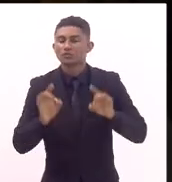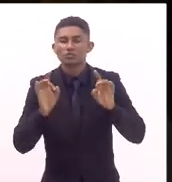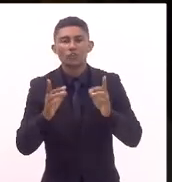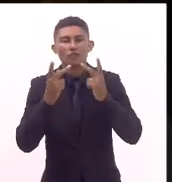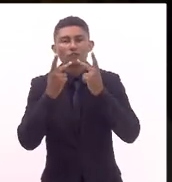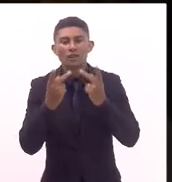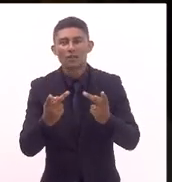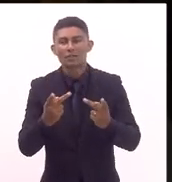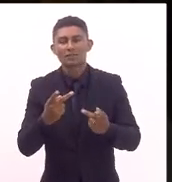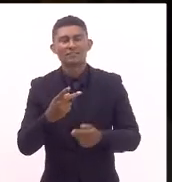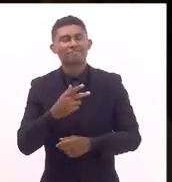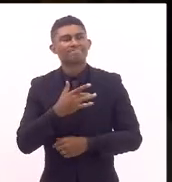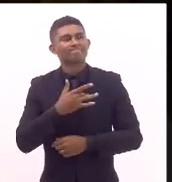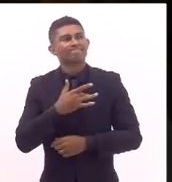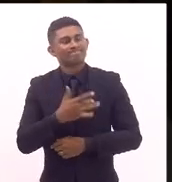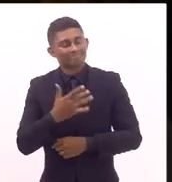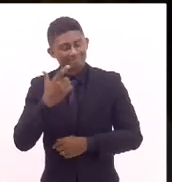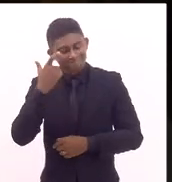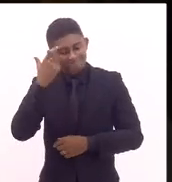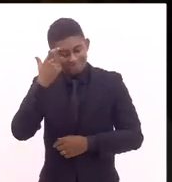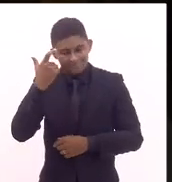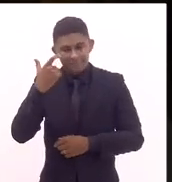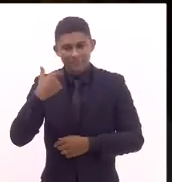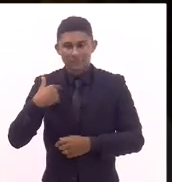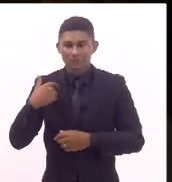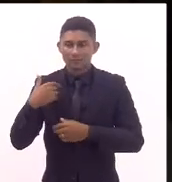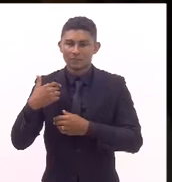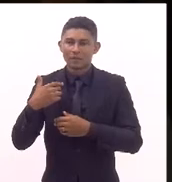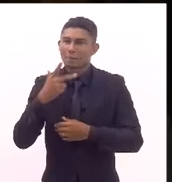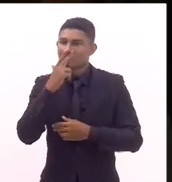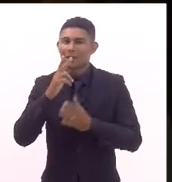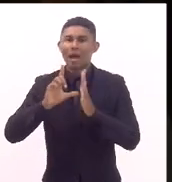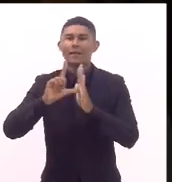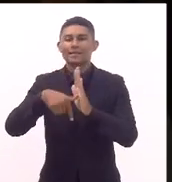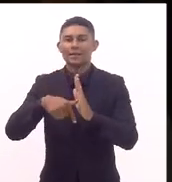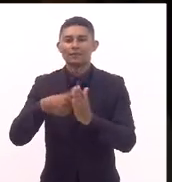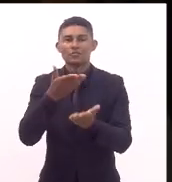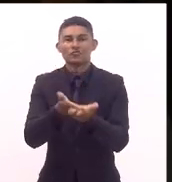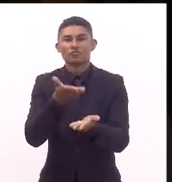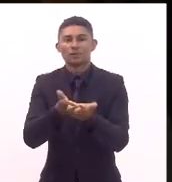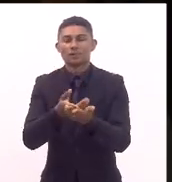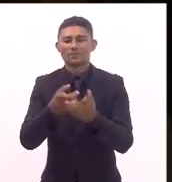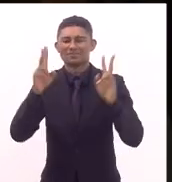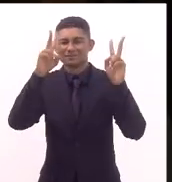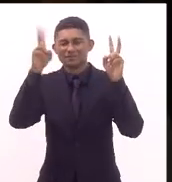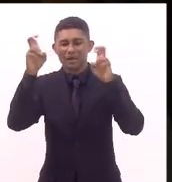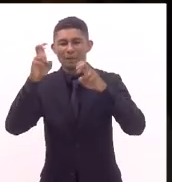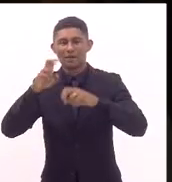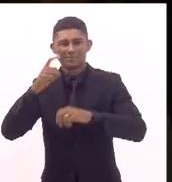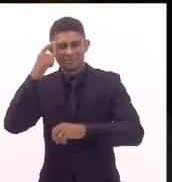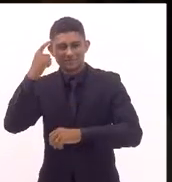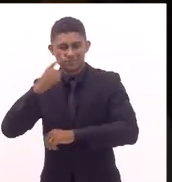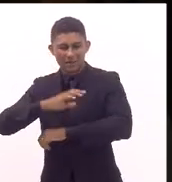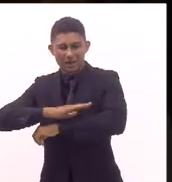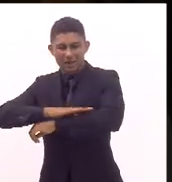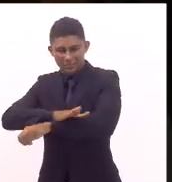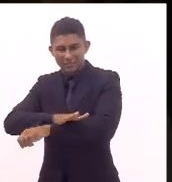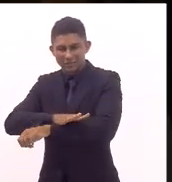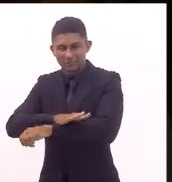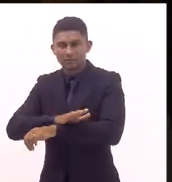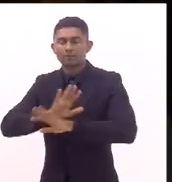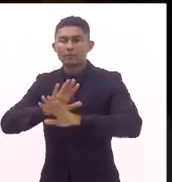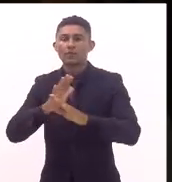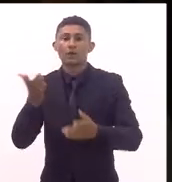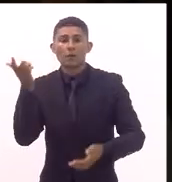lamento tinha começado tardiamente a estudar a questão do racismo hoje e acabo de